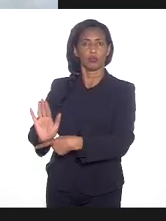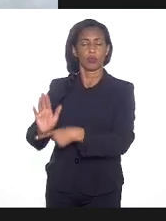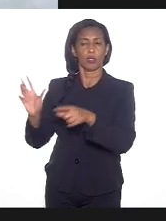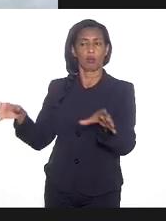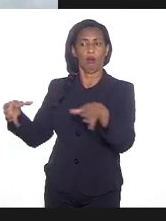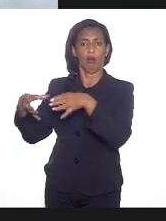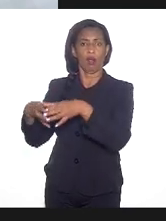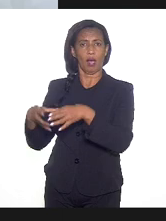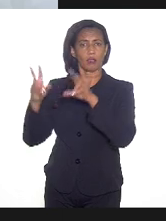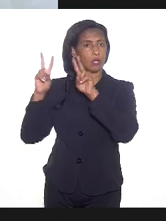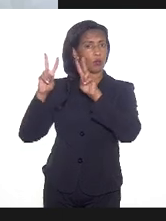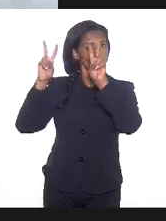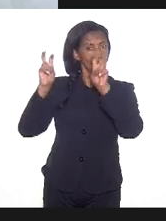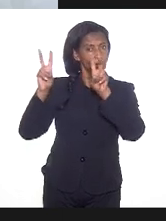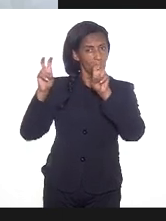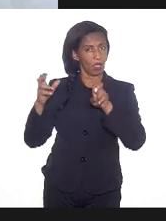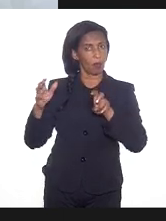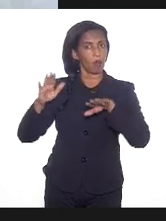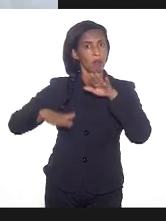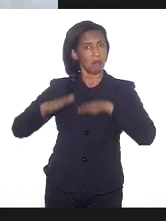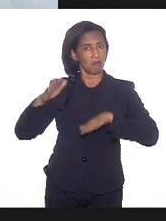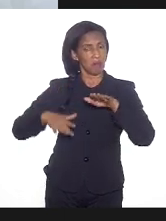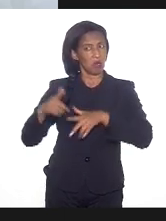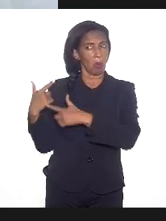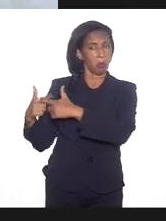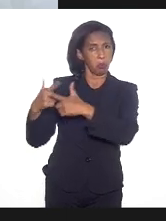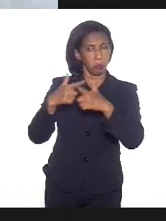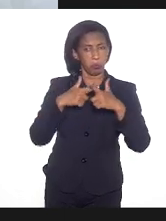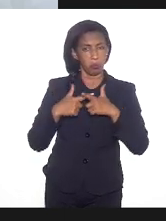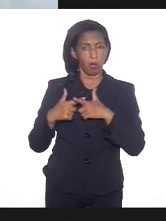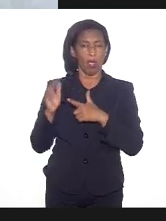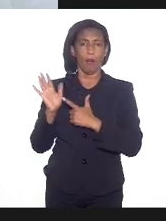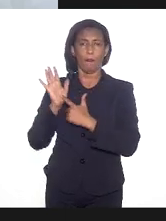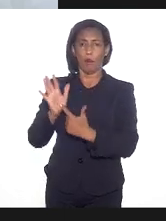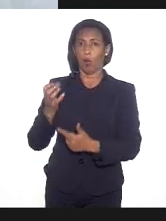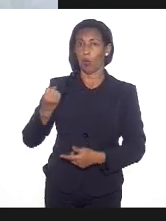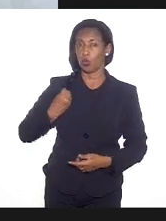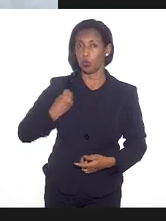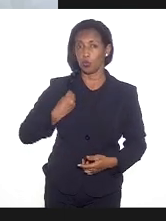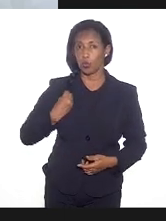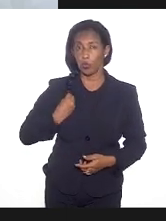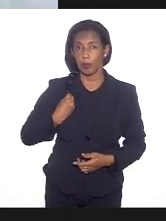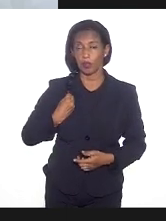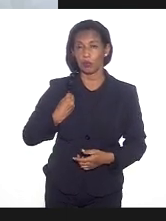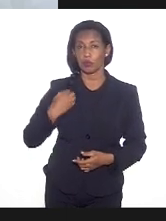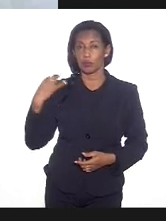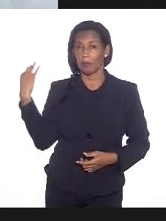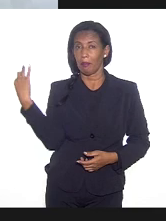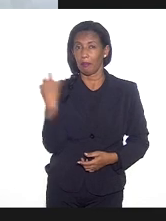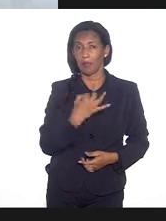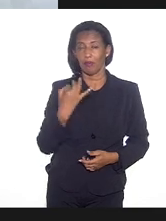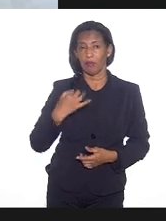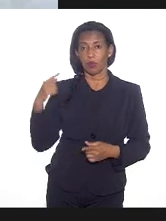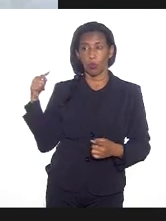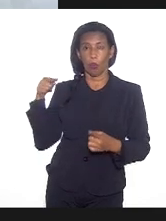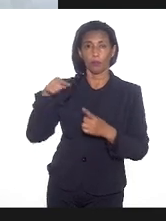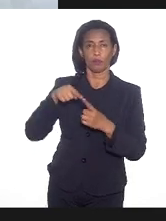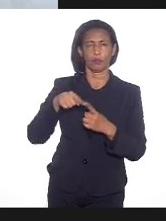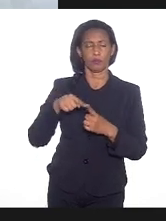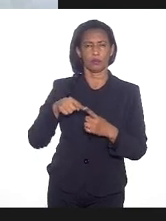em um tema que, apesar da sua enorme complexidade, apresenta números e escriturações direta e